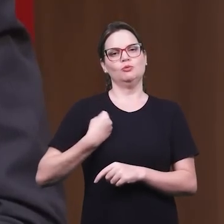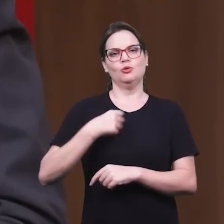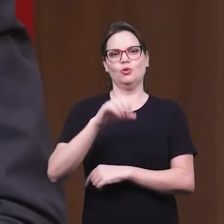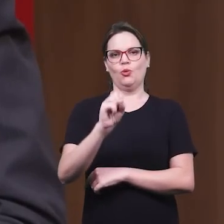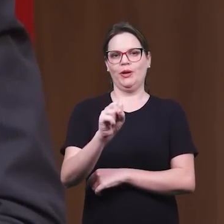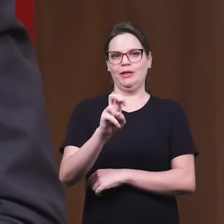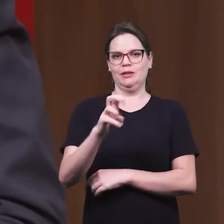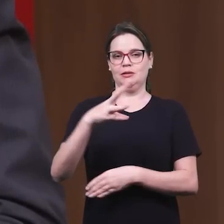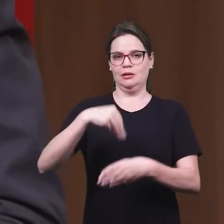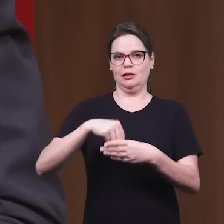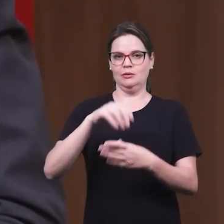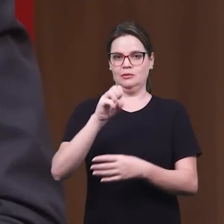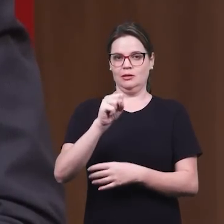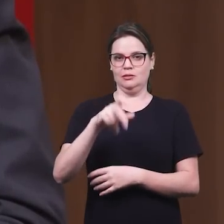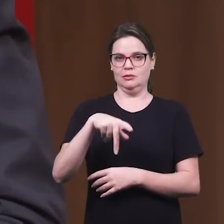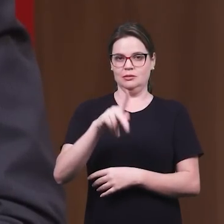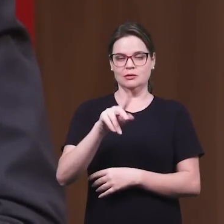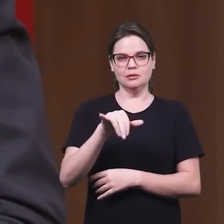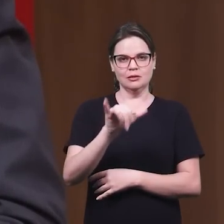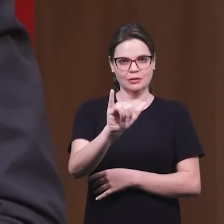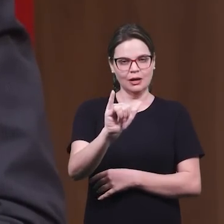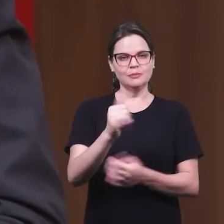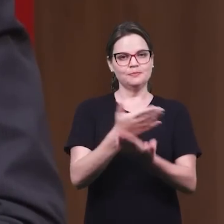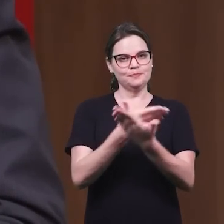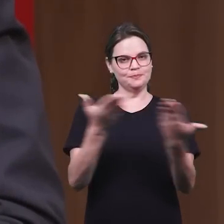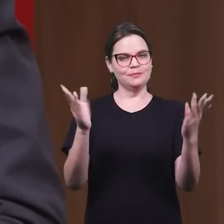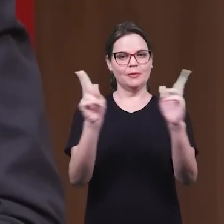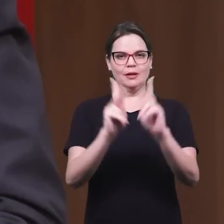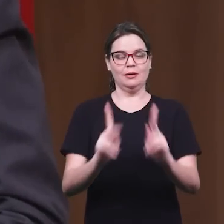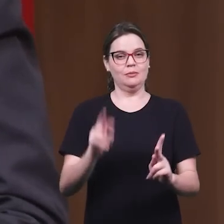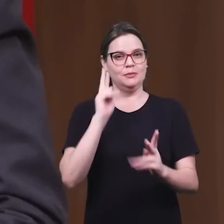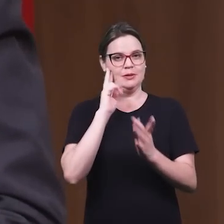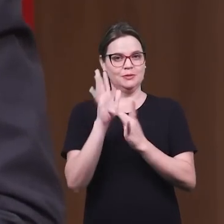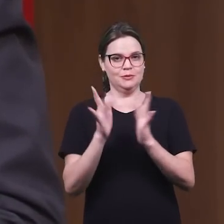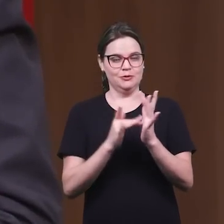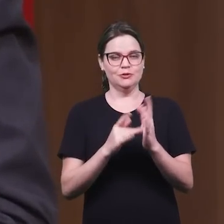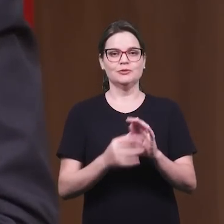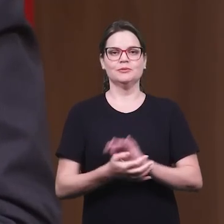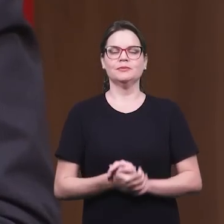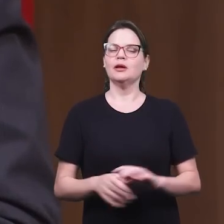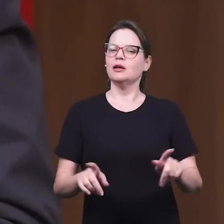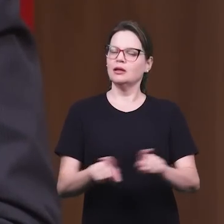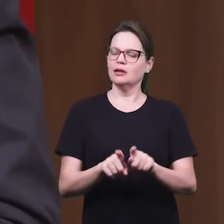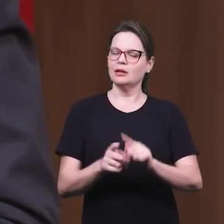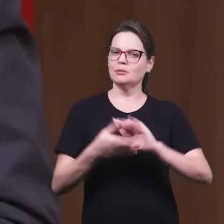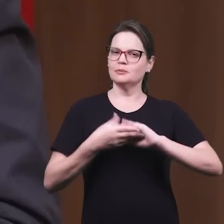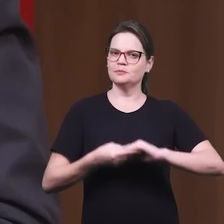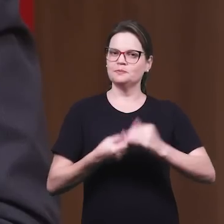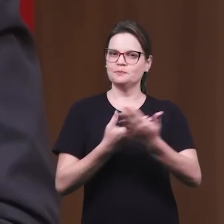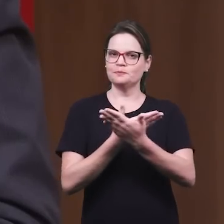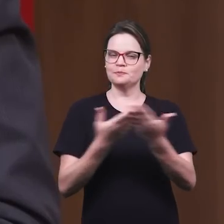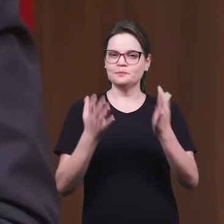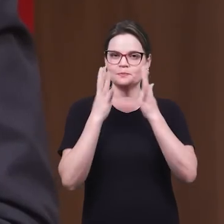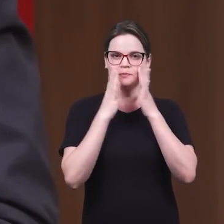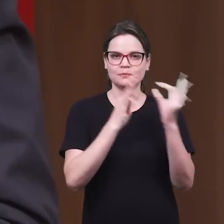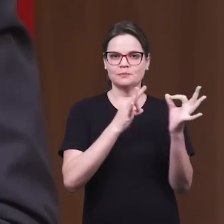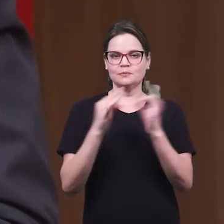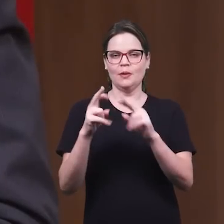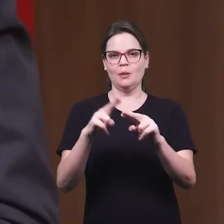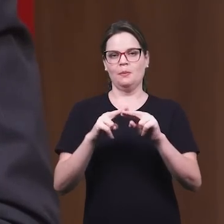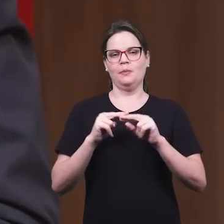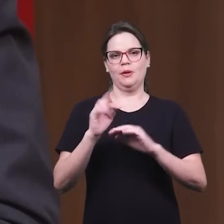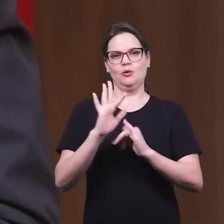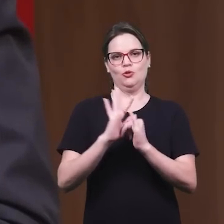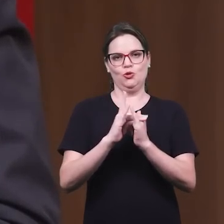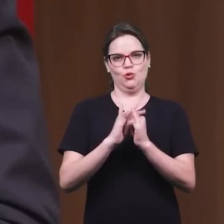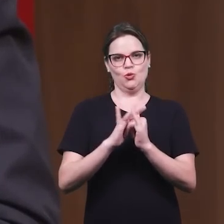85, via Sky Livre. A todos, a paz do Senhor Jesus. Também queremos fazer uma saudação aos que estão nos acompanhando pelo canal